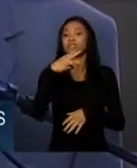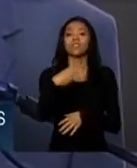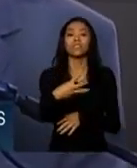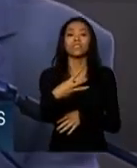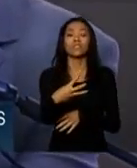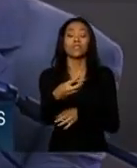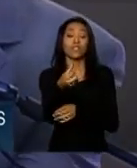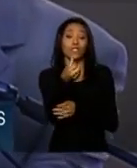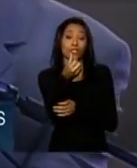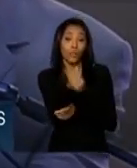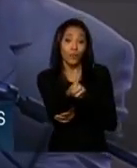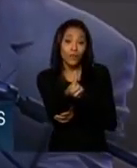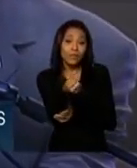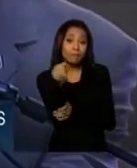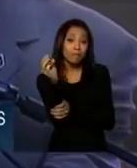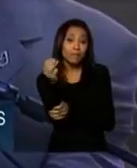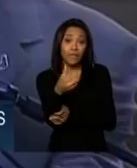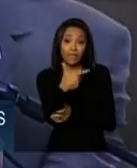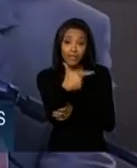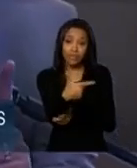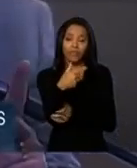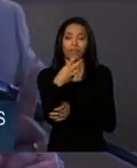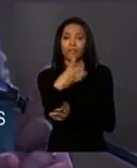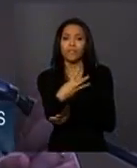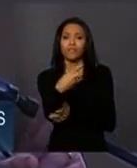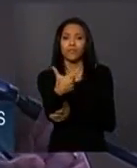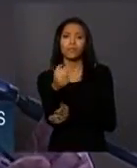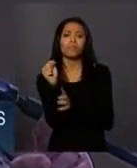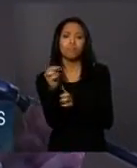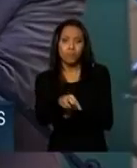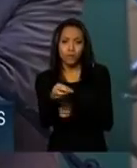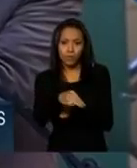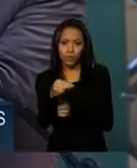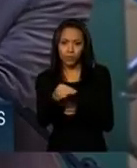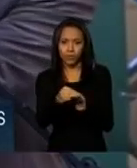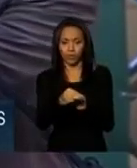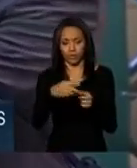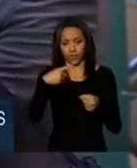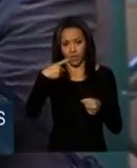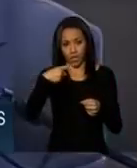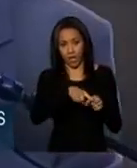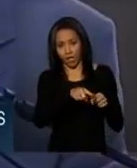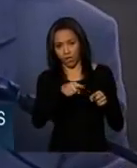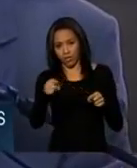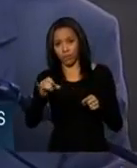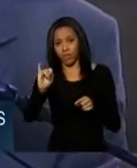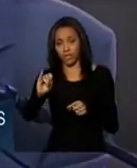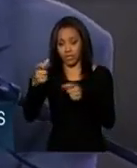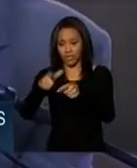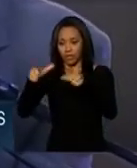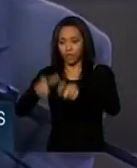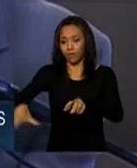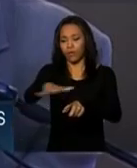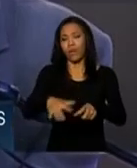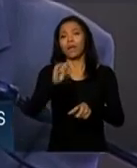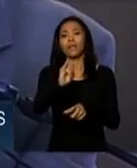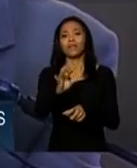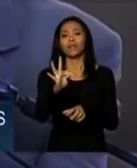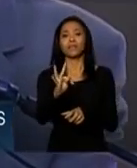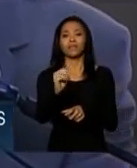minutos para ser transportado desde o Itararé até a Alberto Silva. Nós vamos passar a